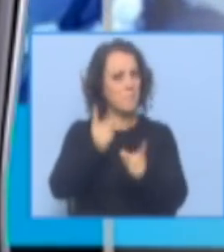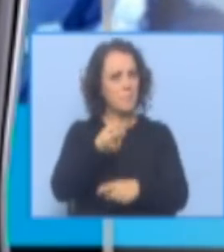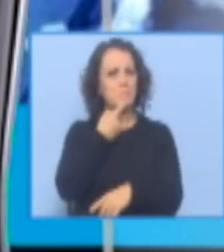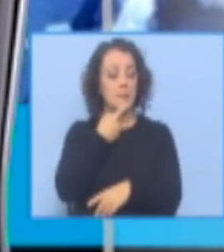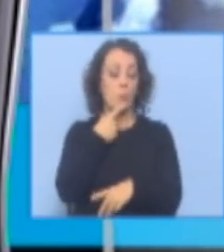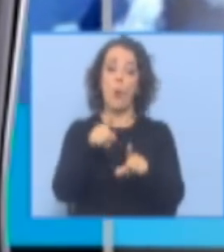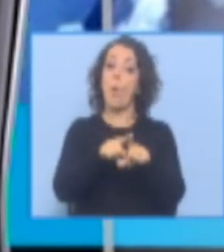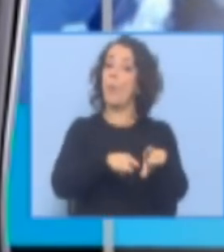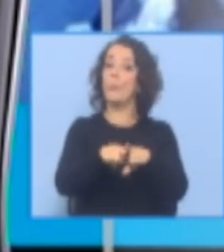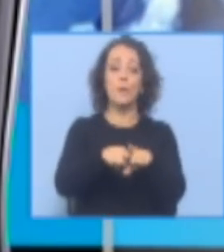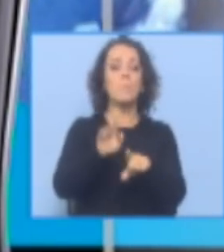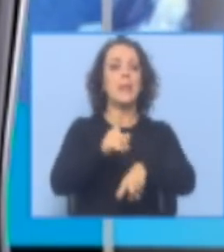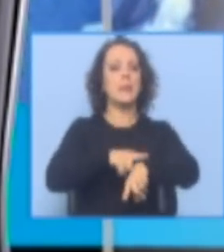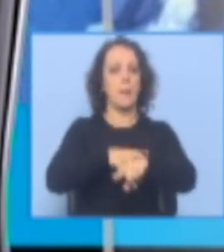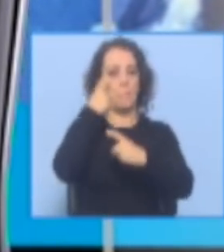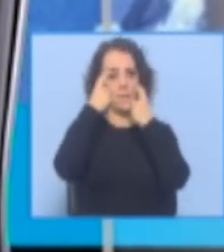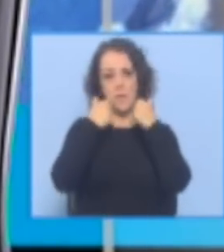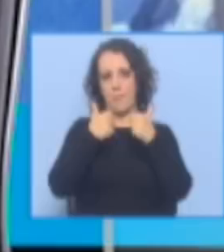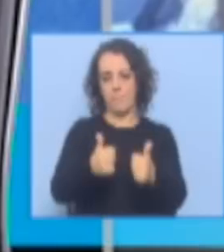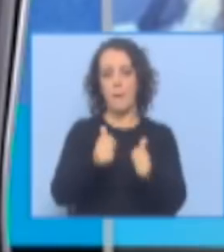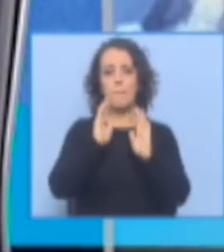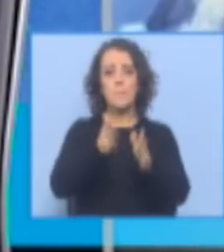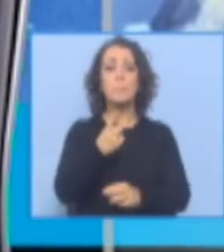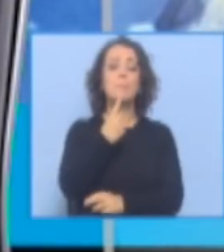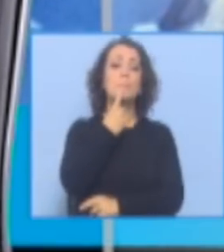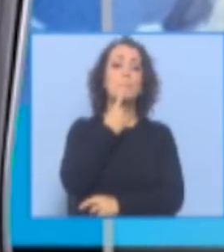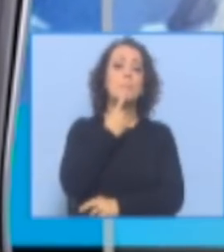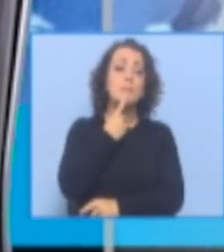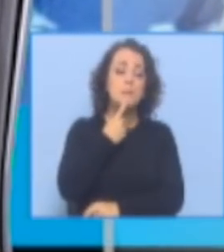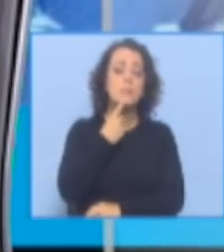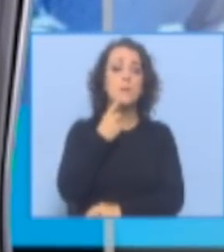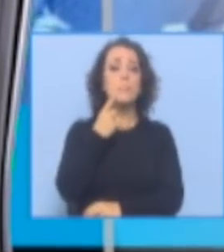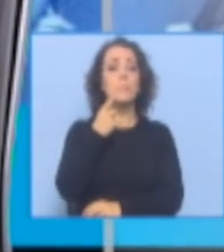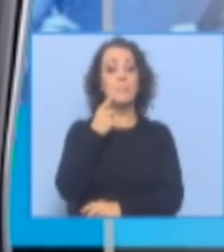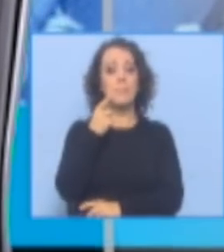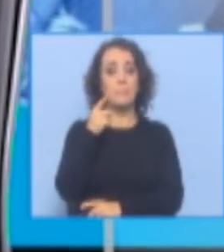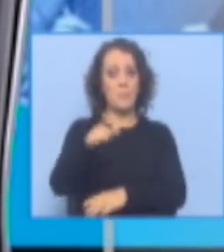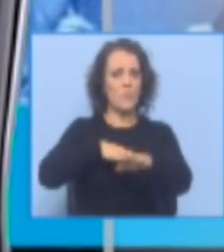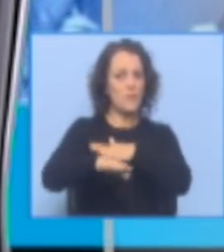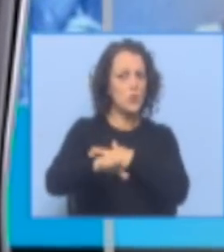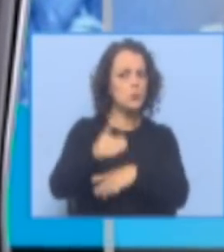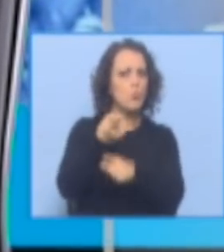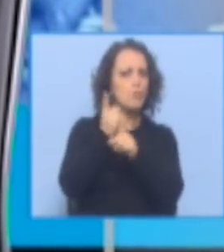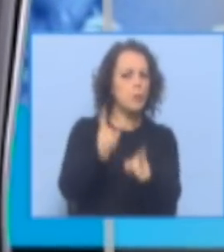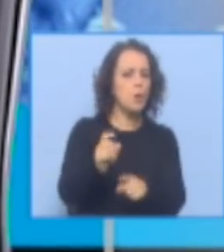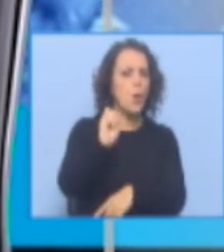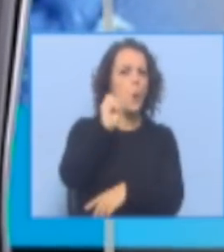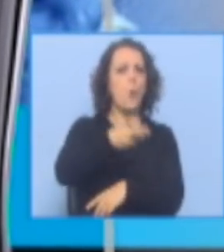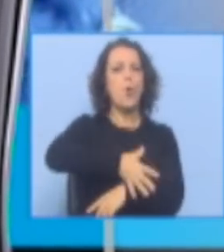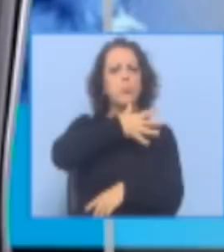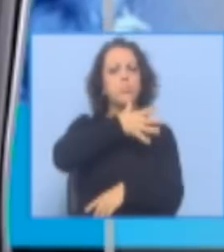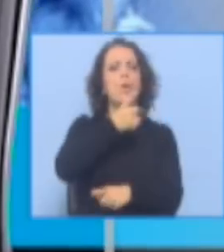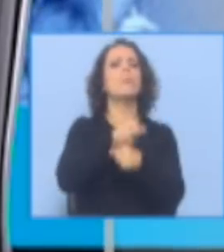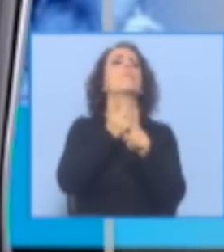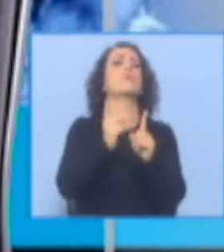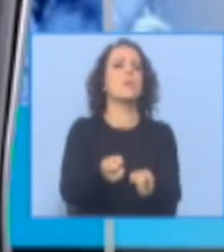tempo de ponderação, é preciso perceber quais foram, de facto, as intenções daquele ato ou daquele discurso, em vez de estar